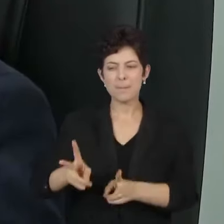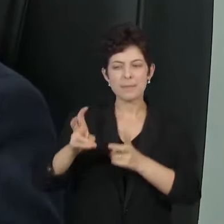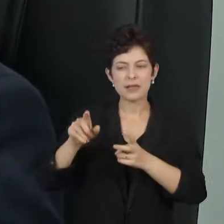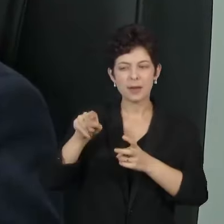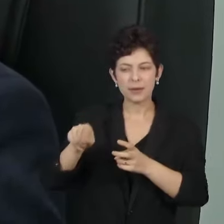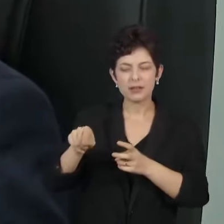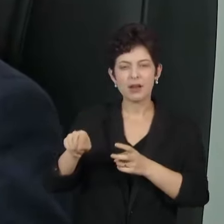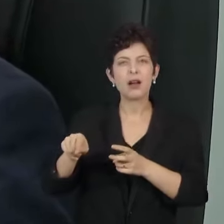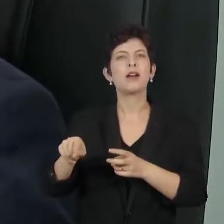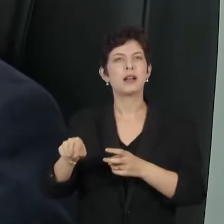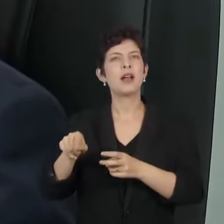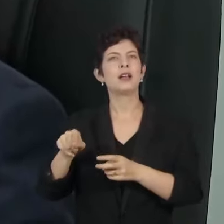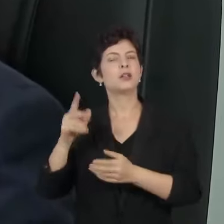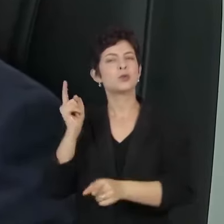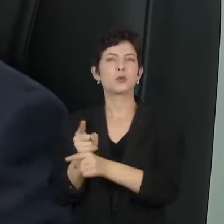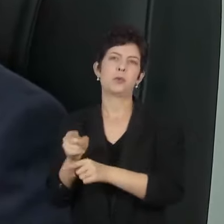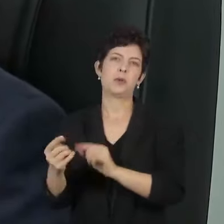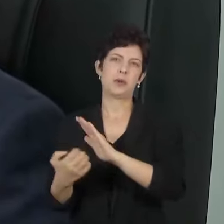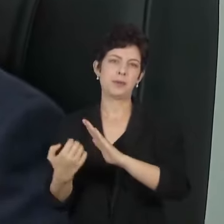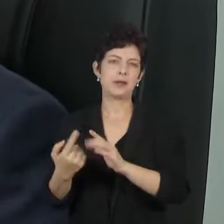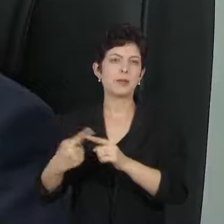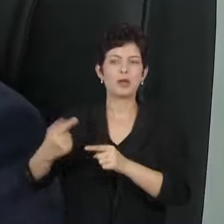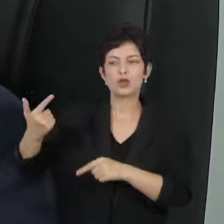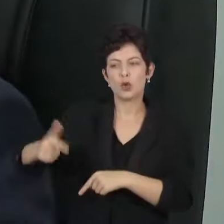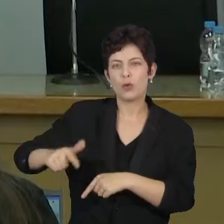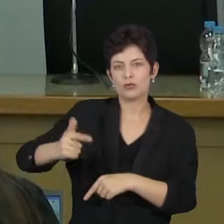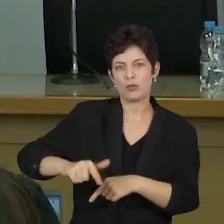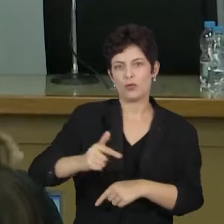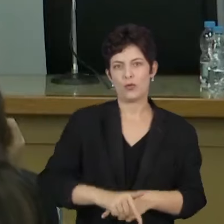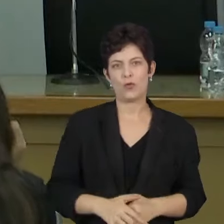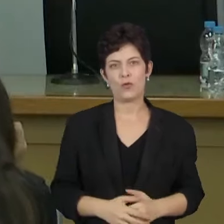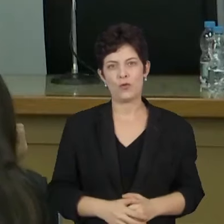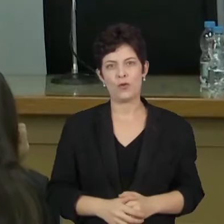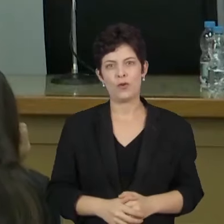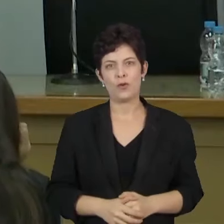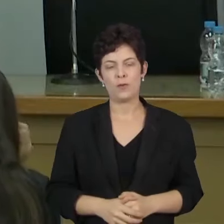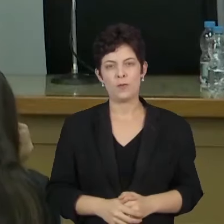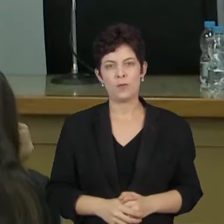não foram consagrados no contrato público de Guarulhos.